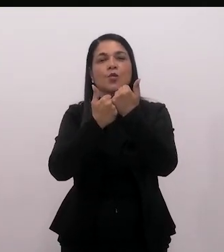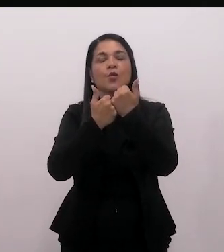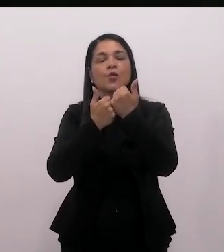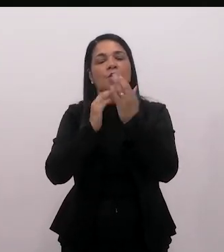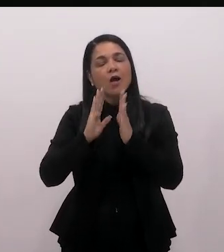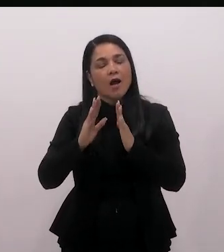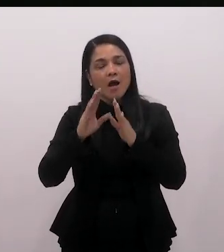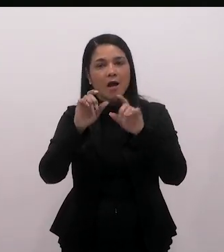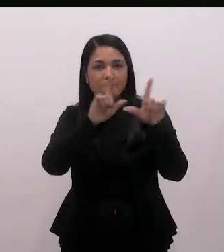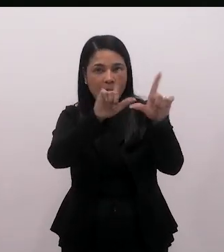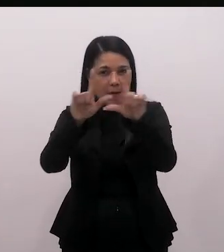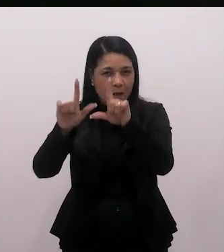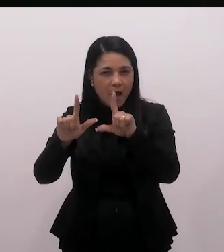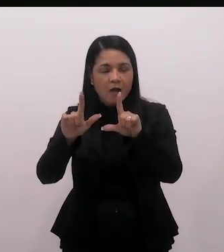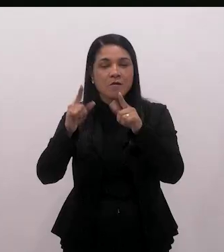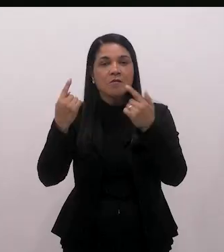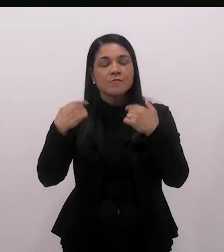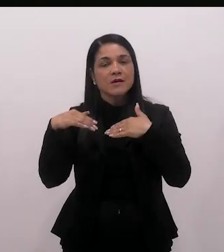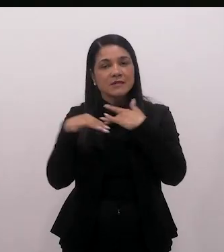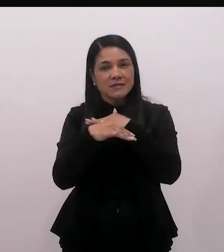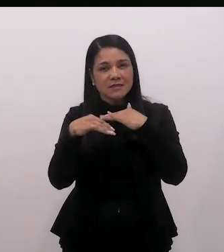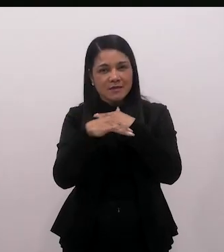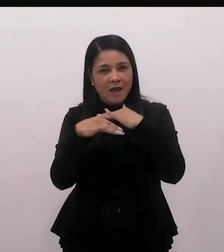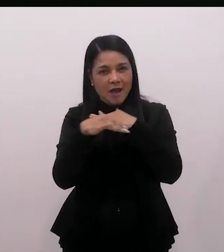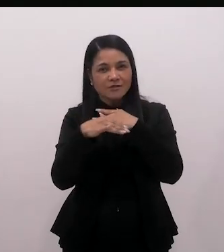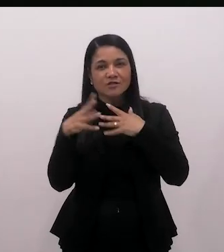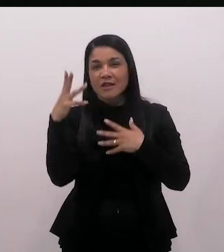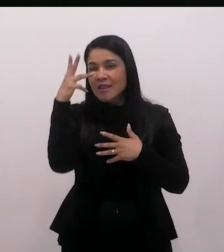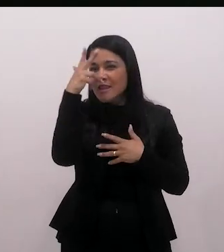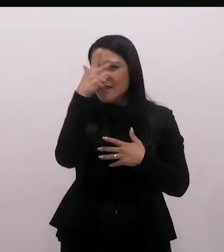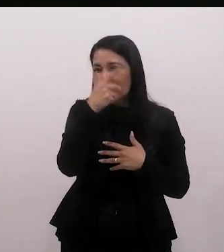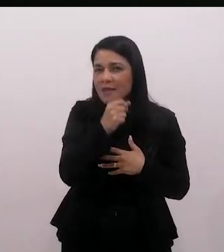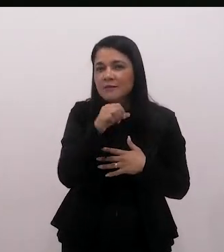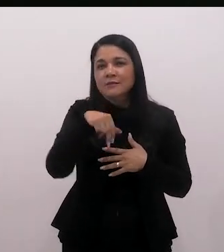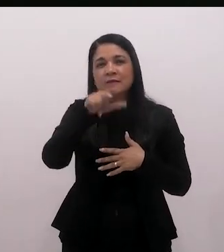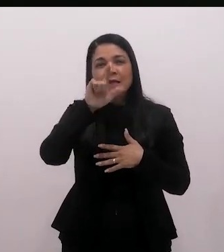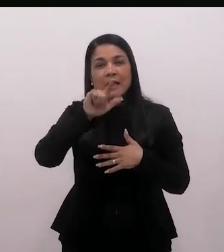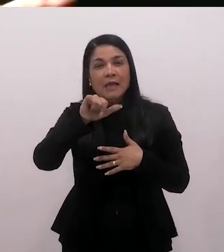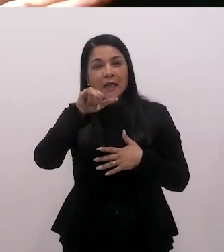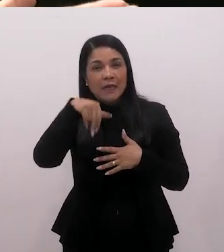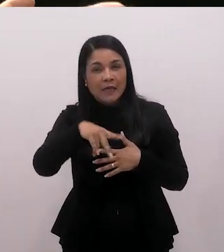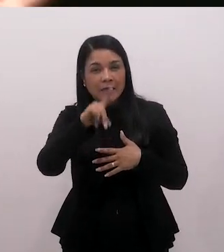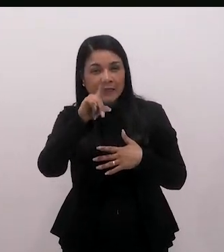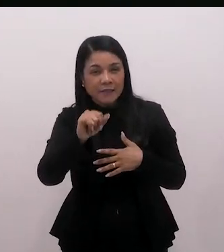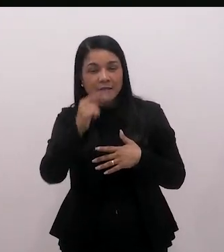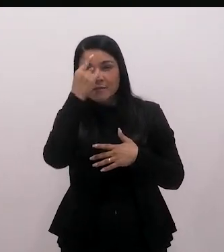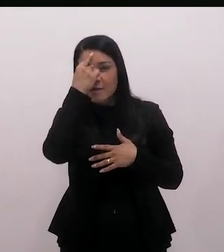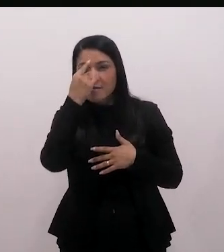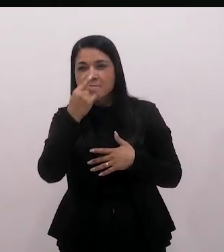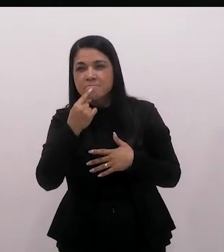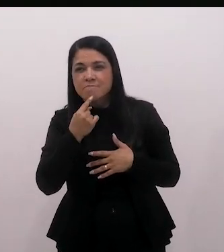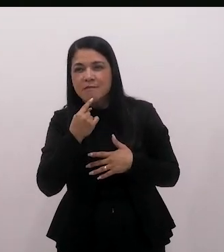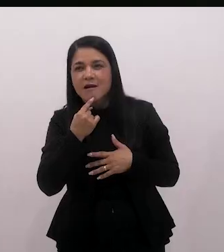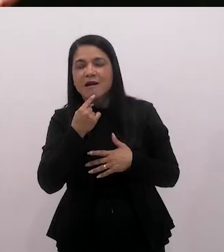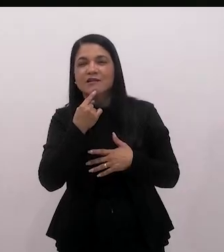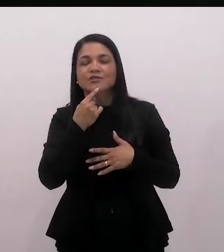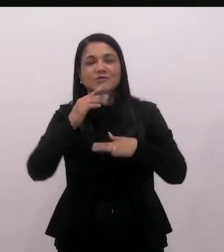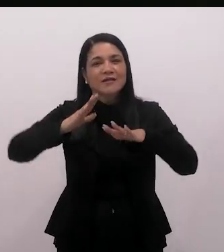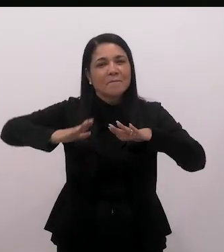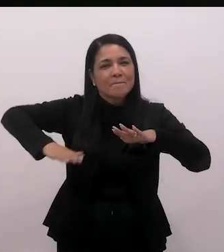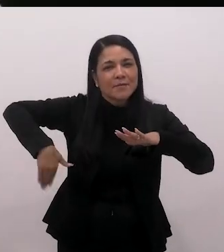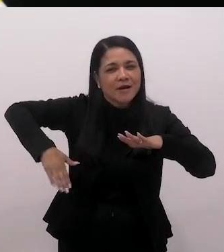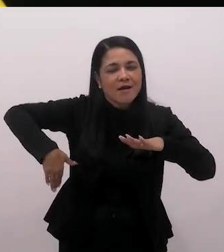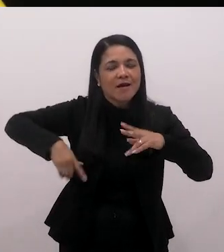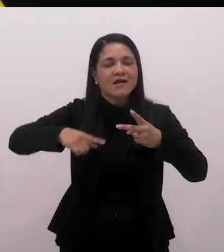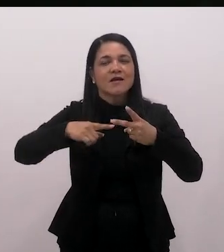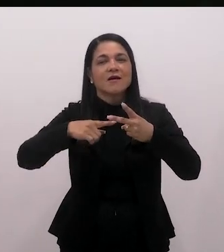toda a mostra, que já trabalha connosco há muito tempo, que é uma cidade também lindíssima, que todo o mundo tem aquelas imagens lindas